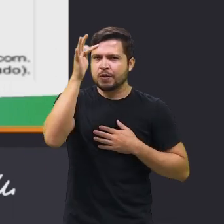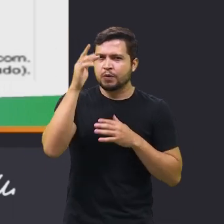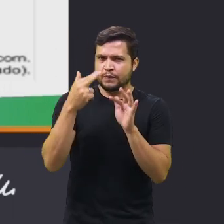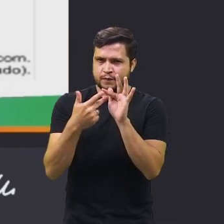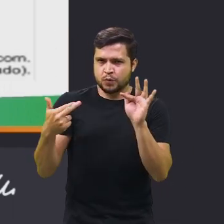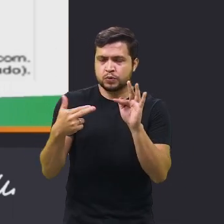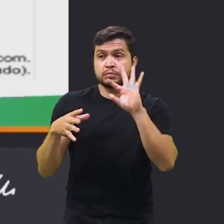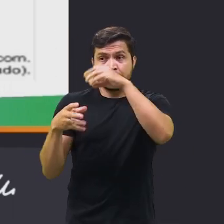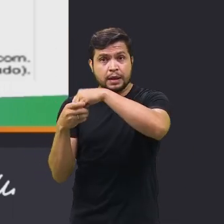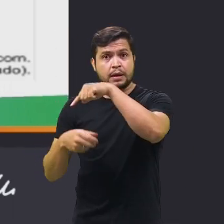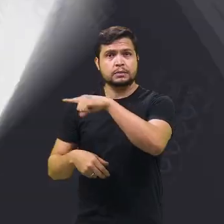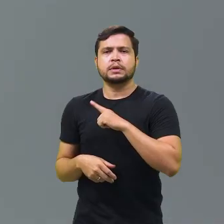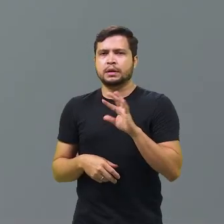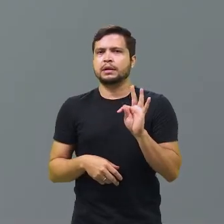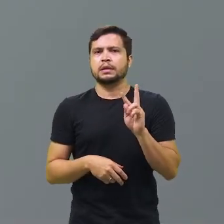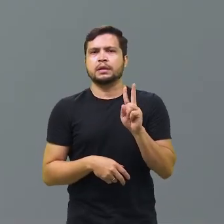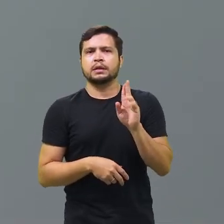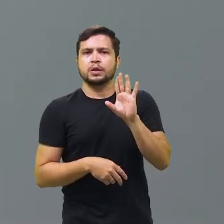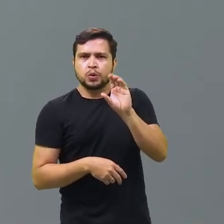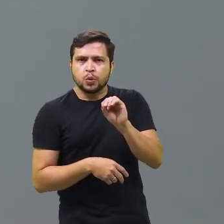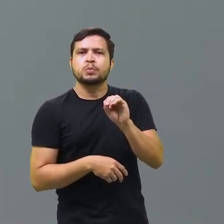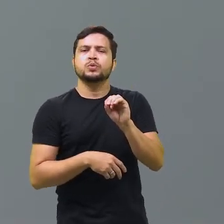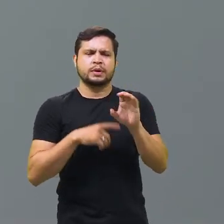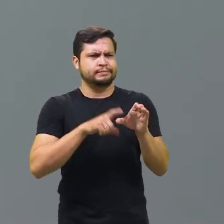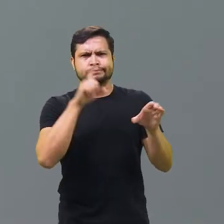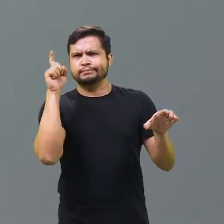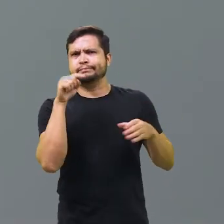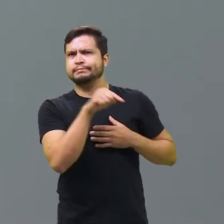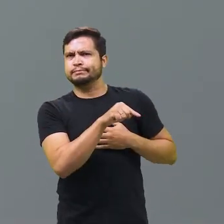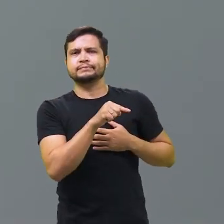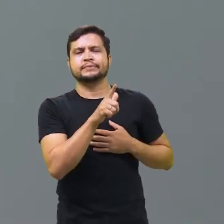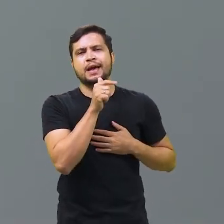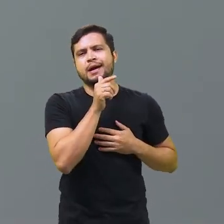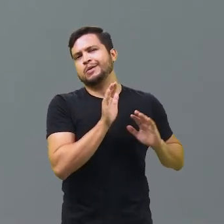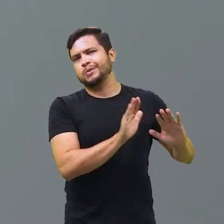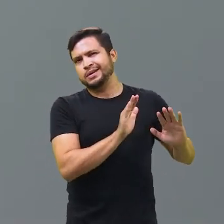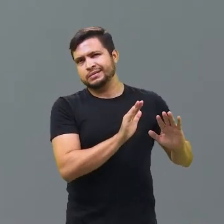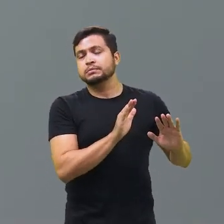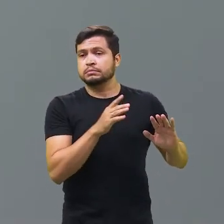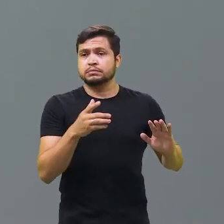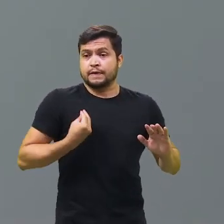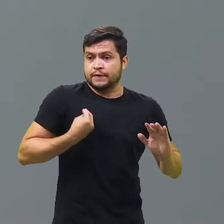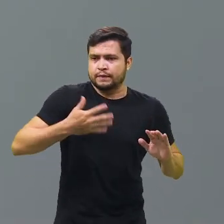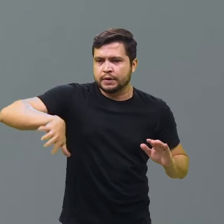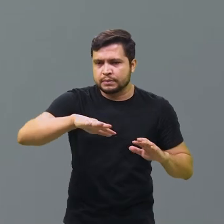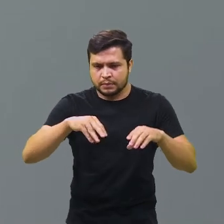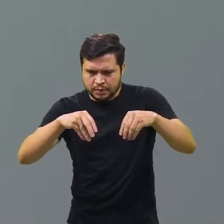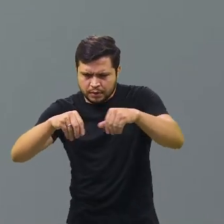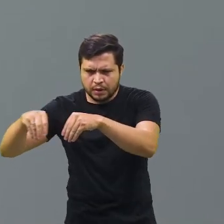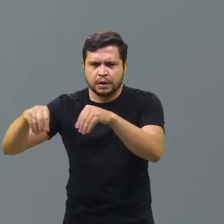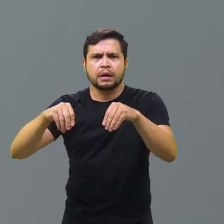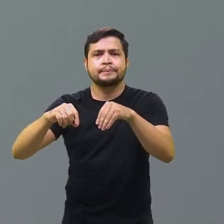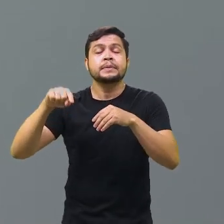também já têm o tubo polínico, então tem essa independência da água no processo reprodutivo. São plantas que têm